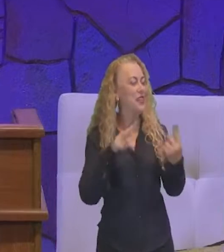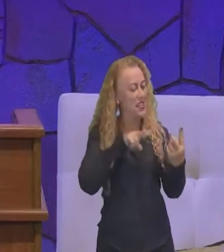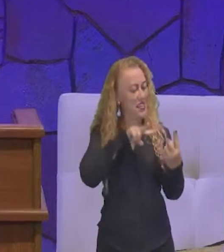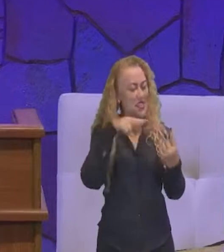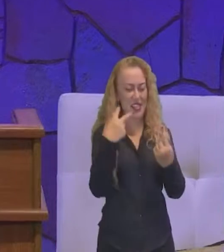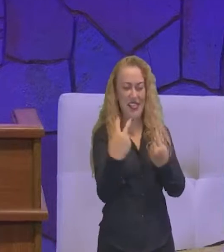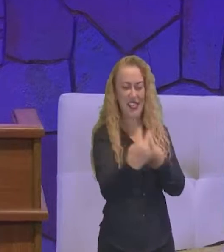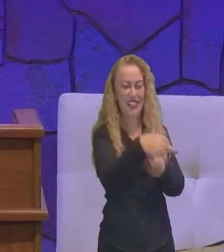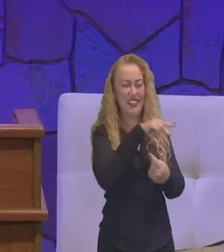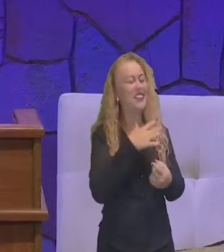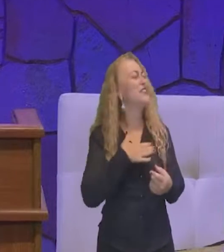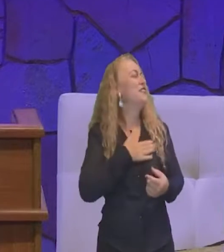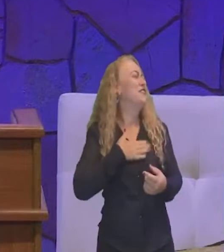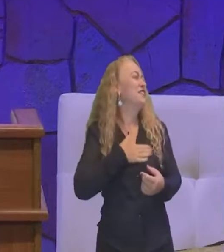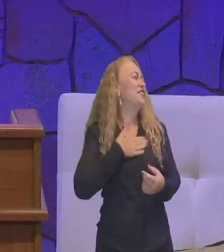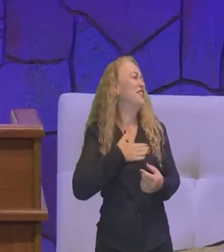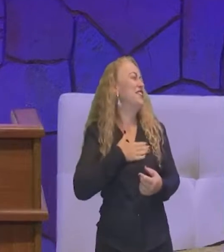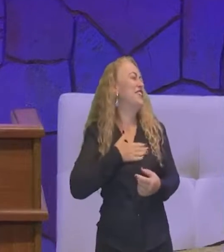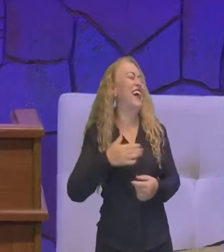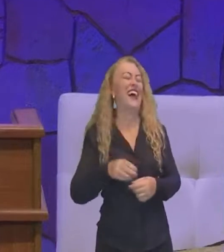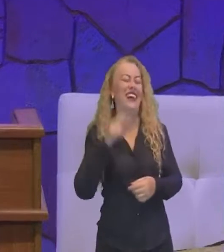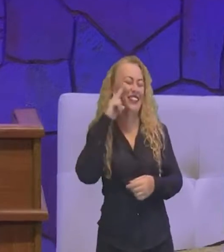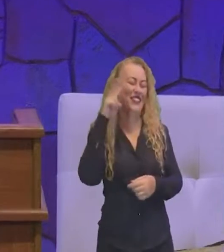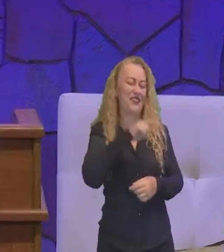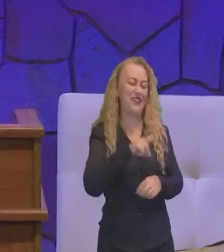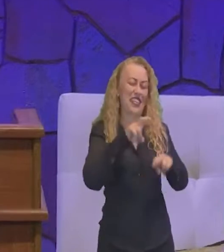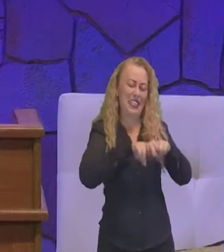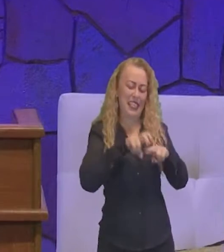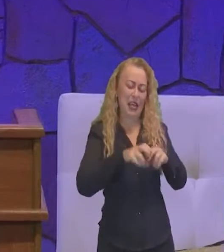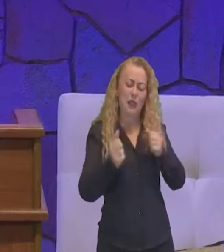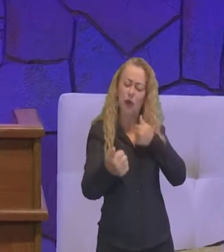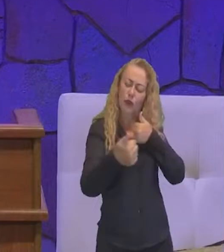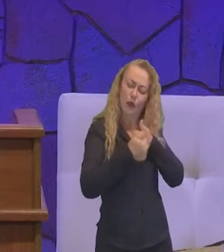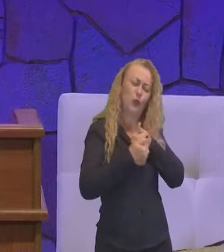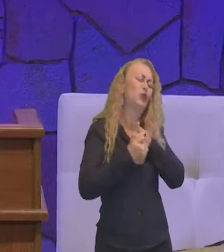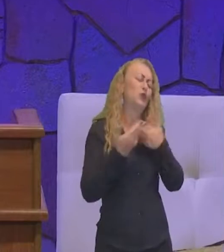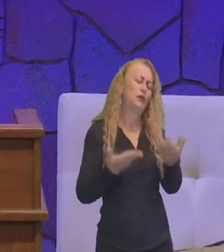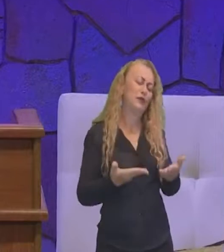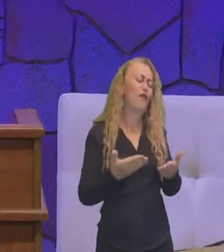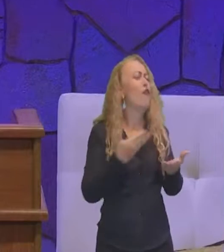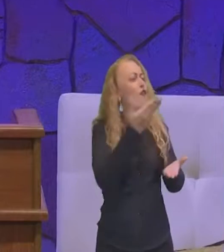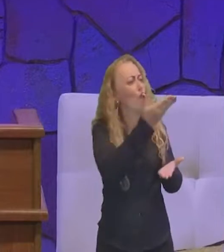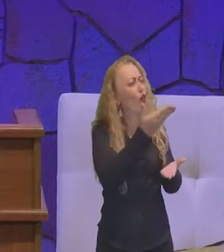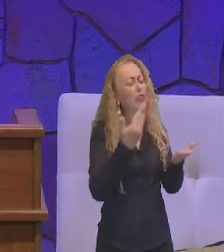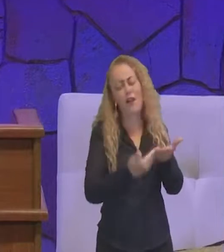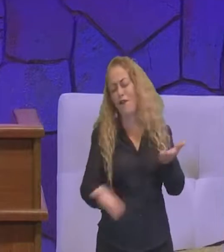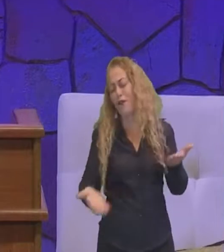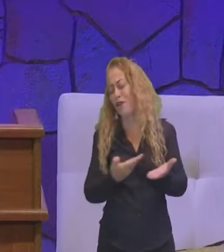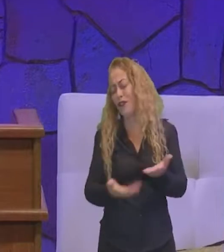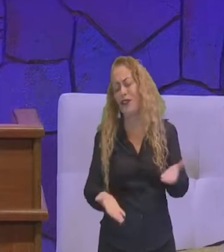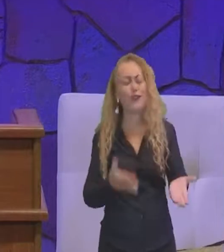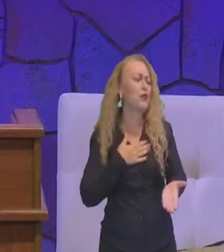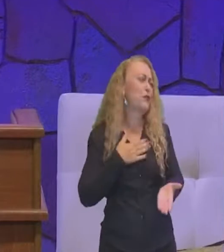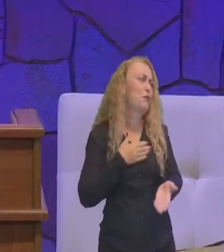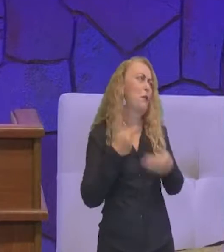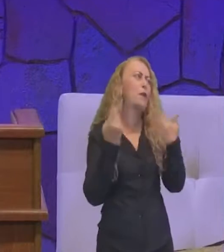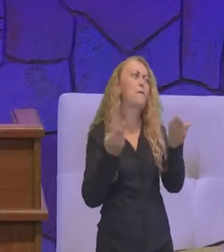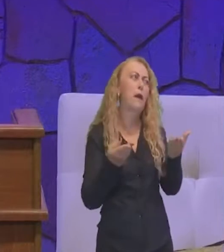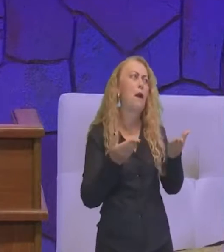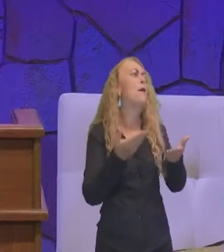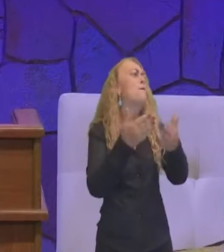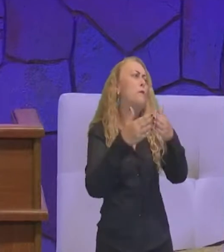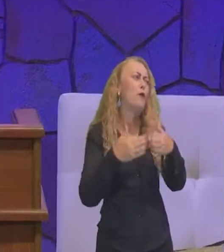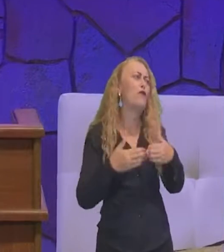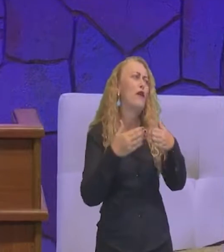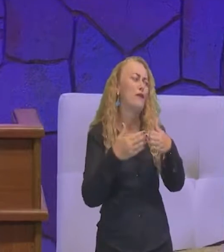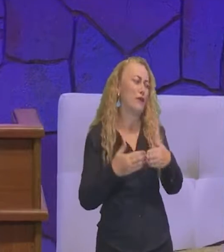frente. Em casa nós conversamos sobre esse ato de rebeldia deliberado e nós conversaremos a